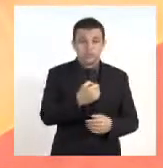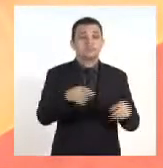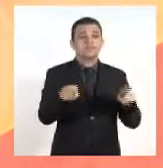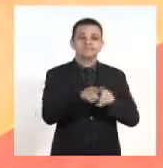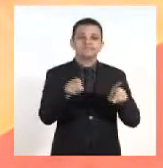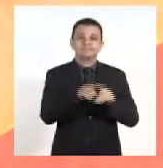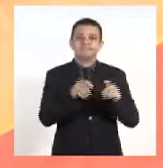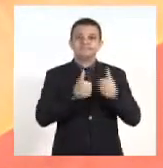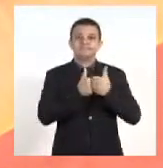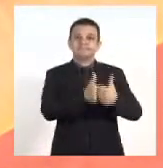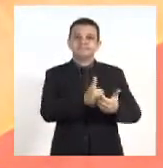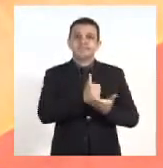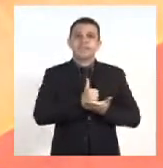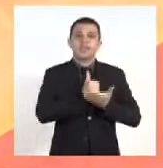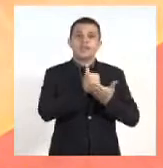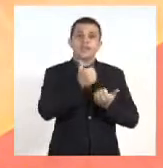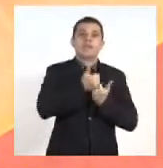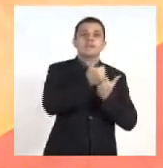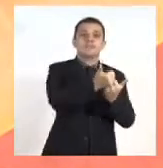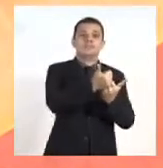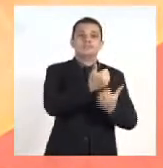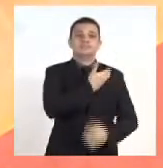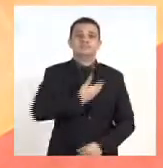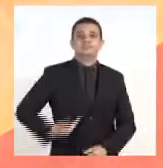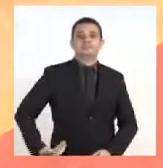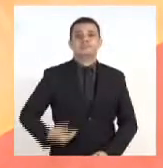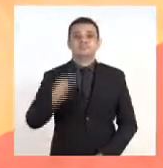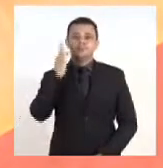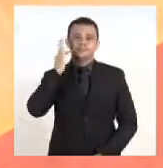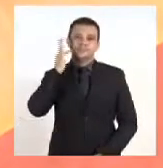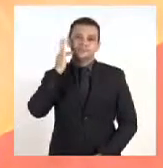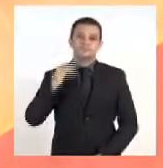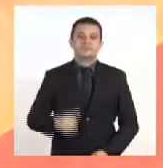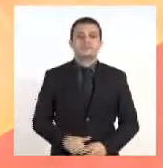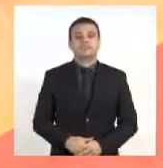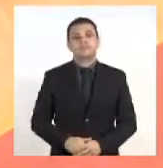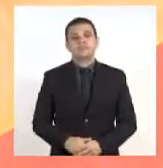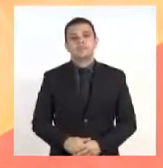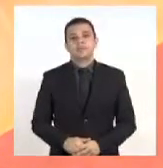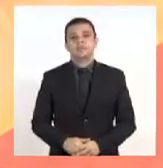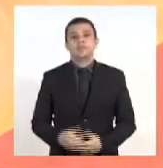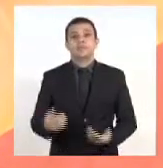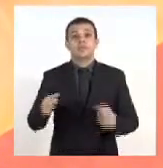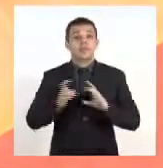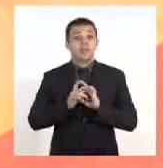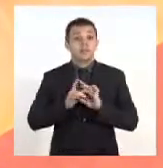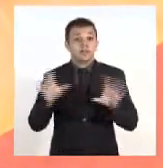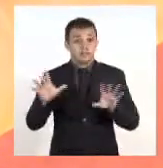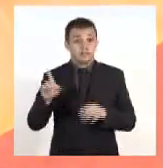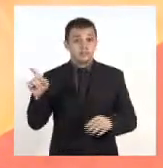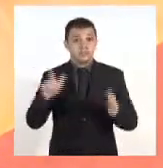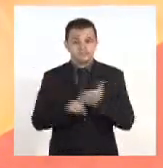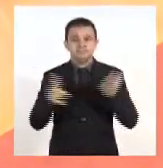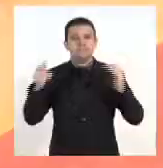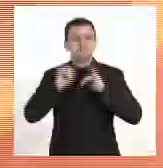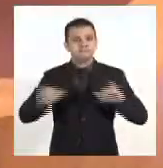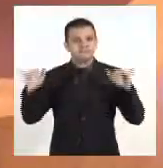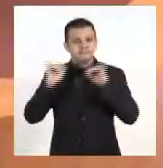favor do governador Flávio Dino. A liberdade de imprensa, ela é boa para